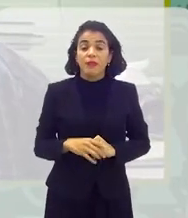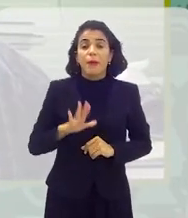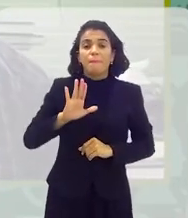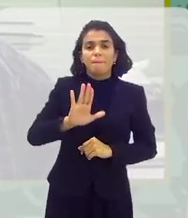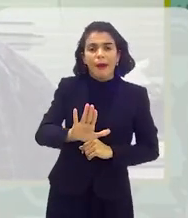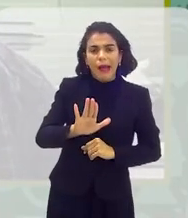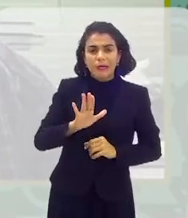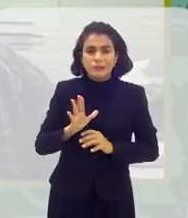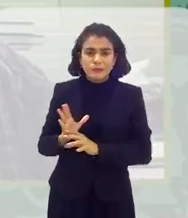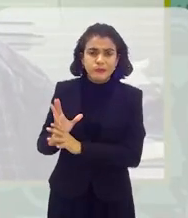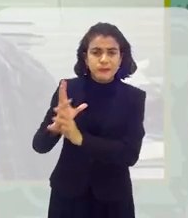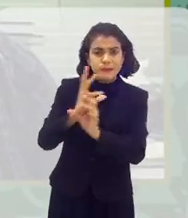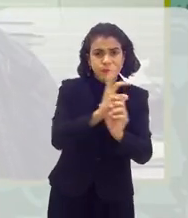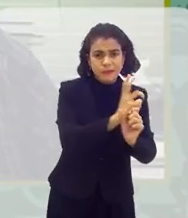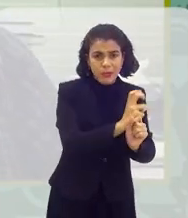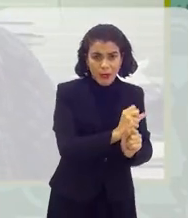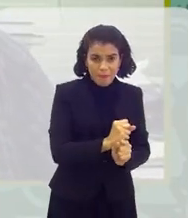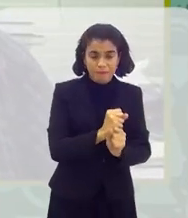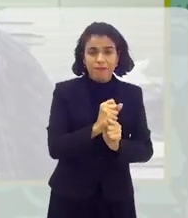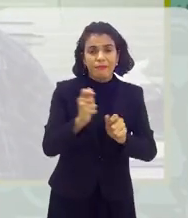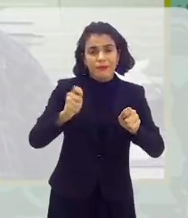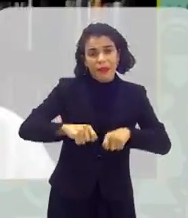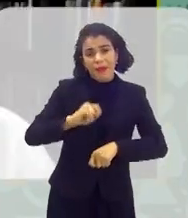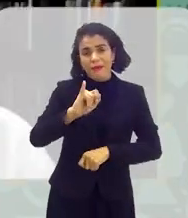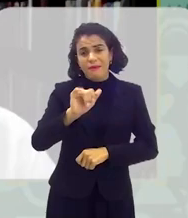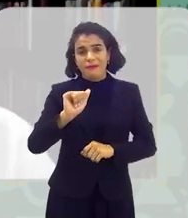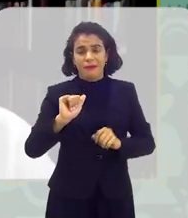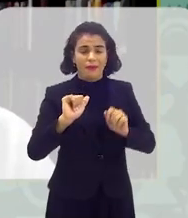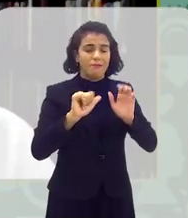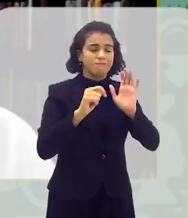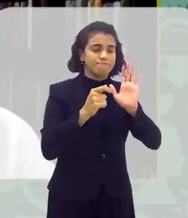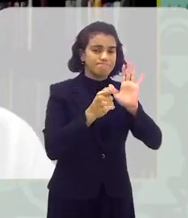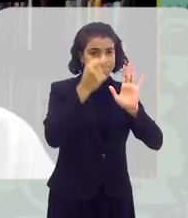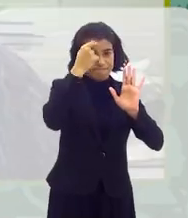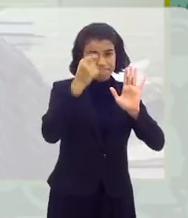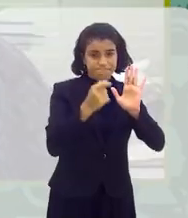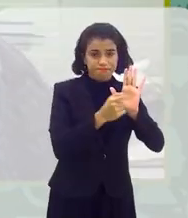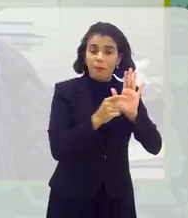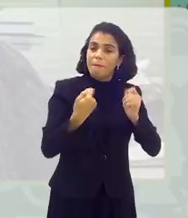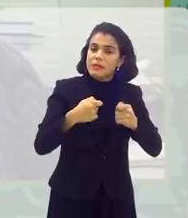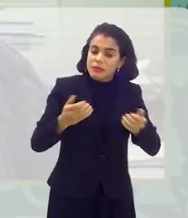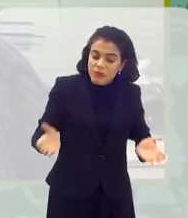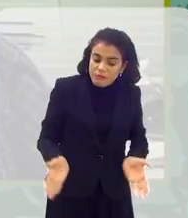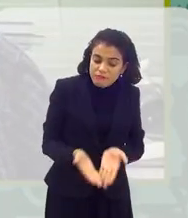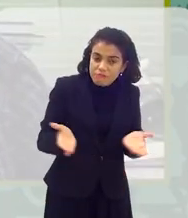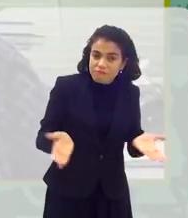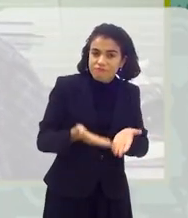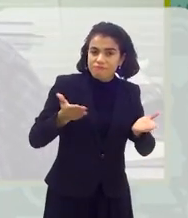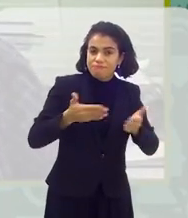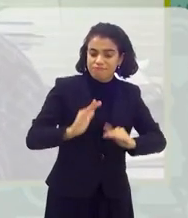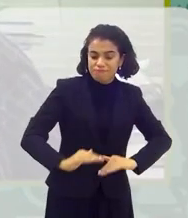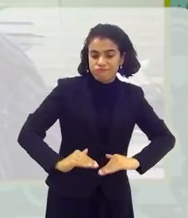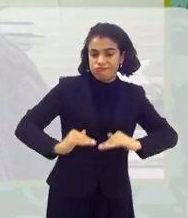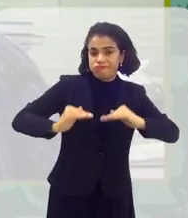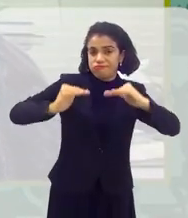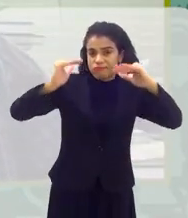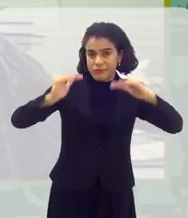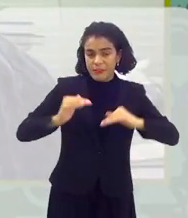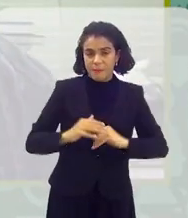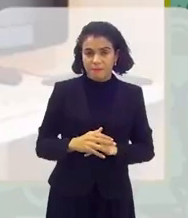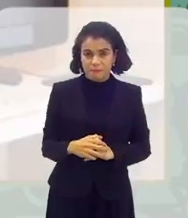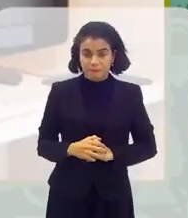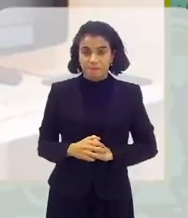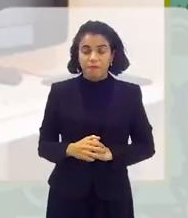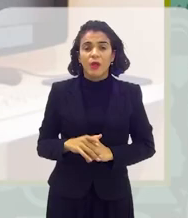no Brasil mas dado não é penetração da penetração da vida das pessoas Isso deve ser estimulado né e aumentado né ao longo do